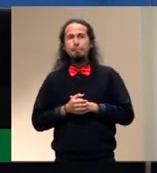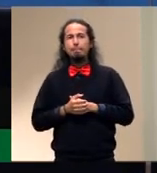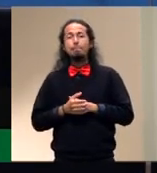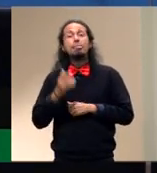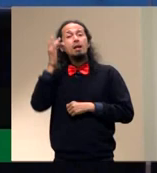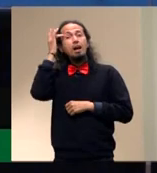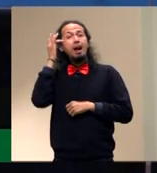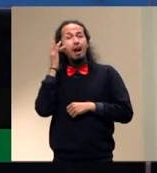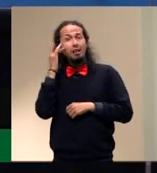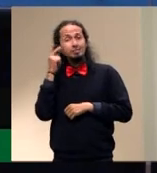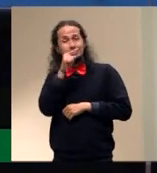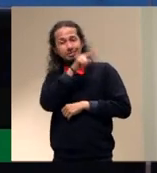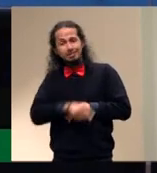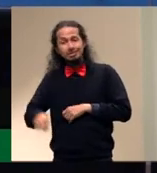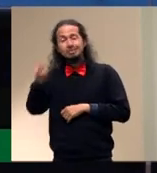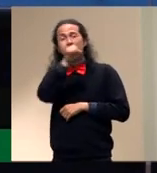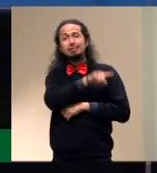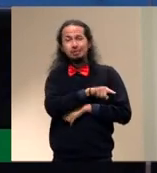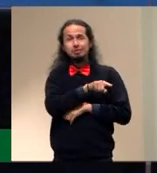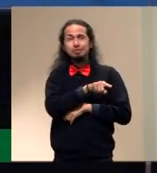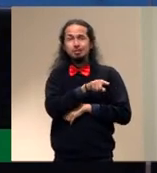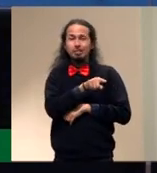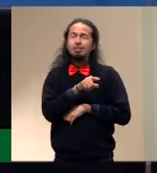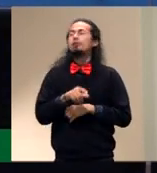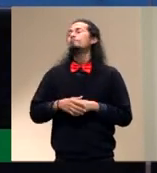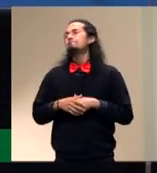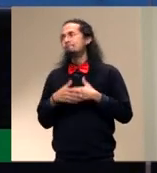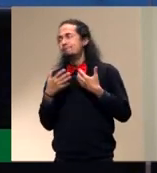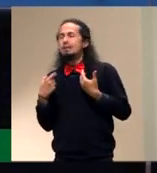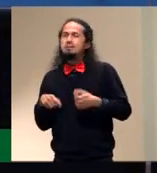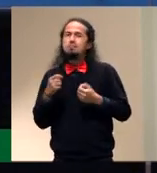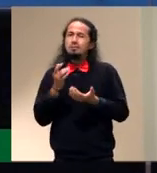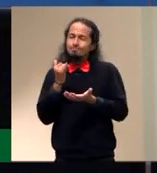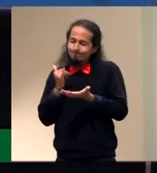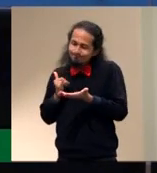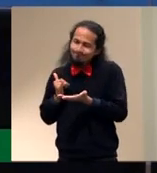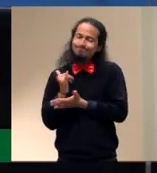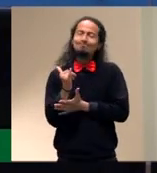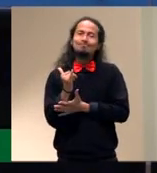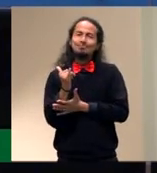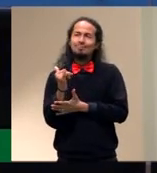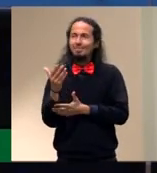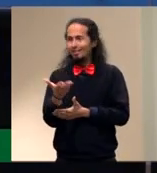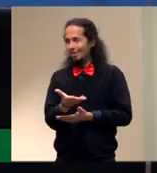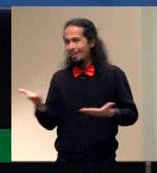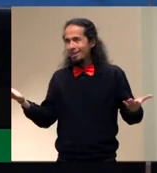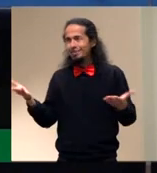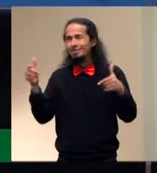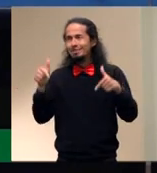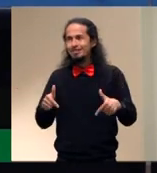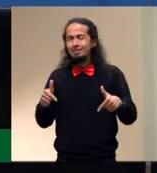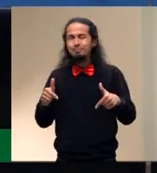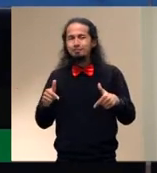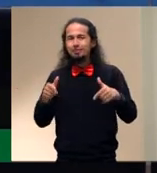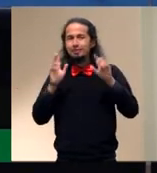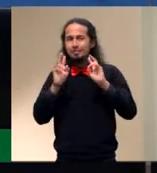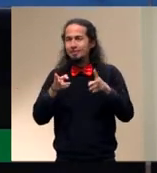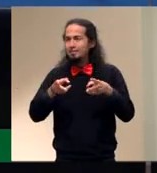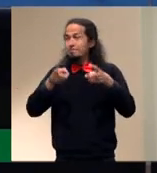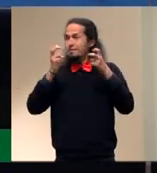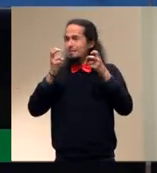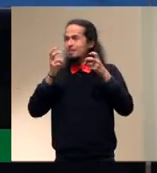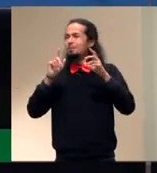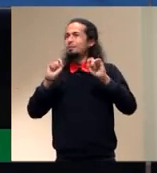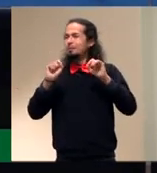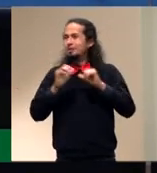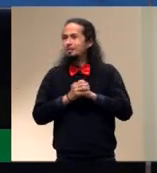esse aspecto é que a gente deveria estar reafirmando aqui entre nós, da percepção de que, apesar